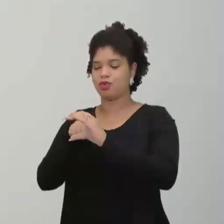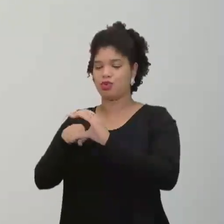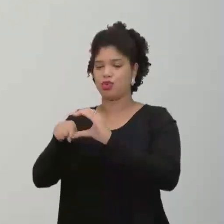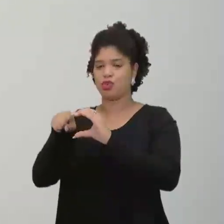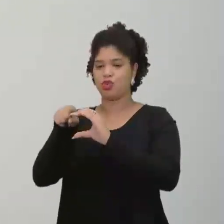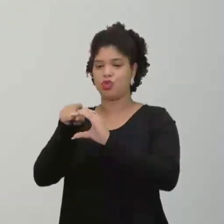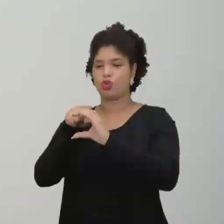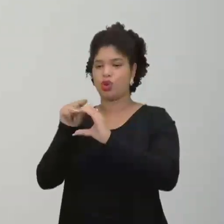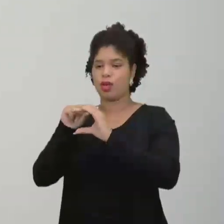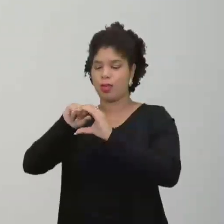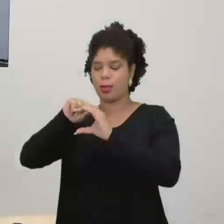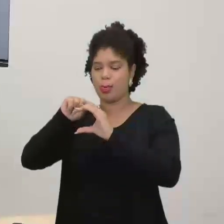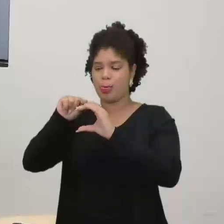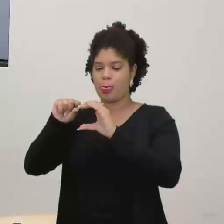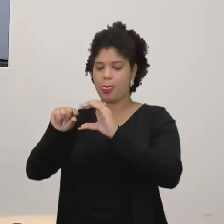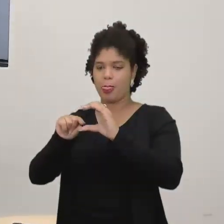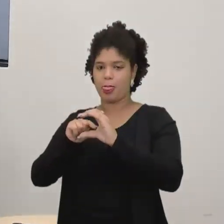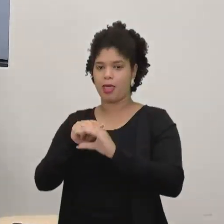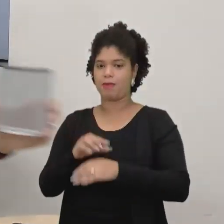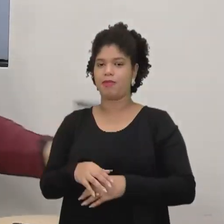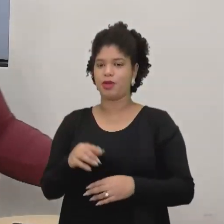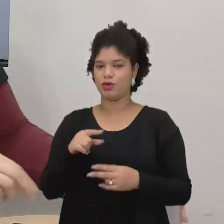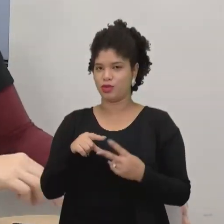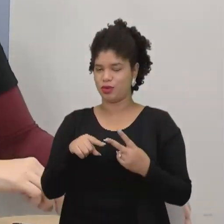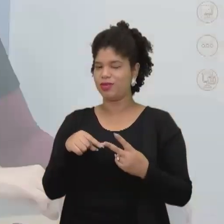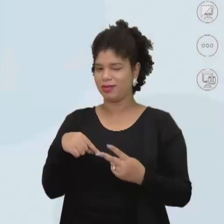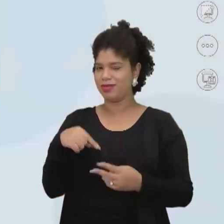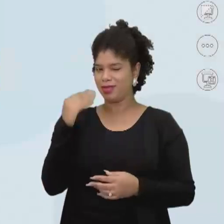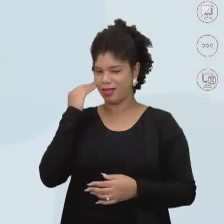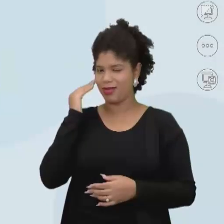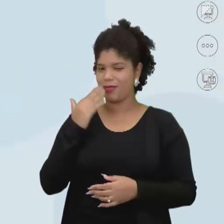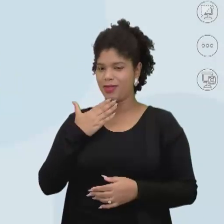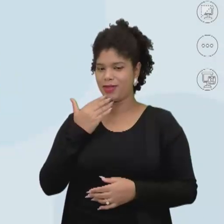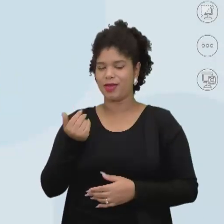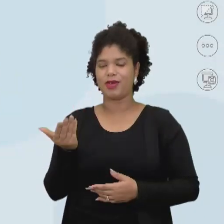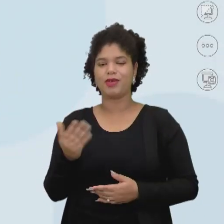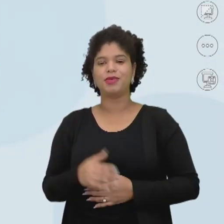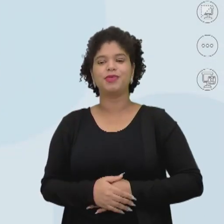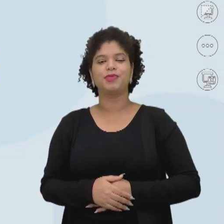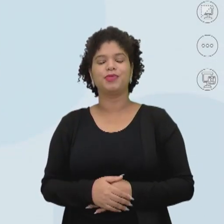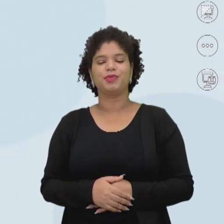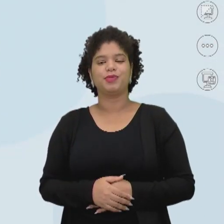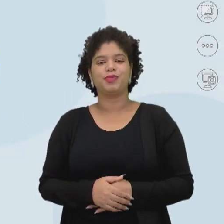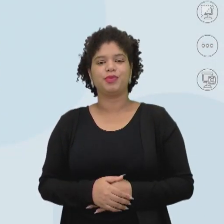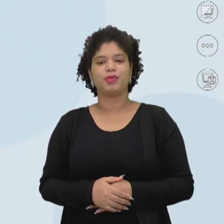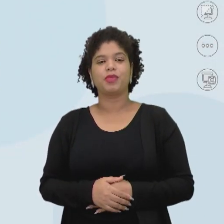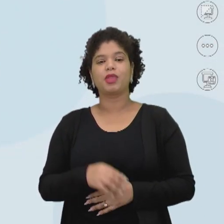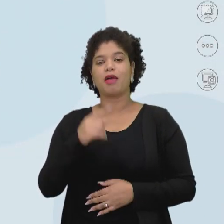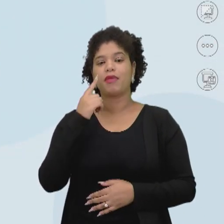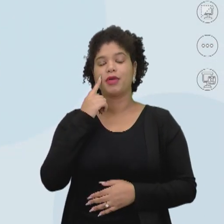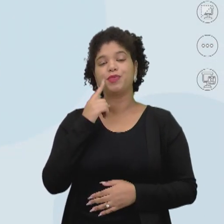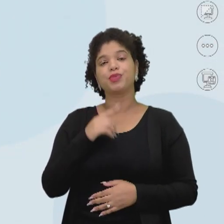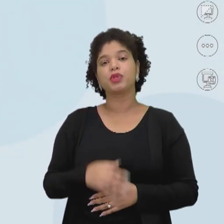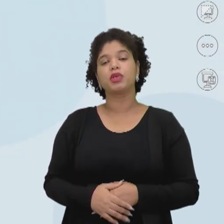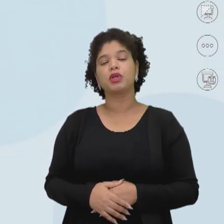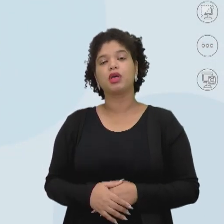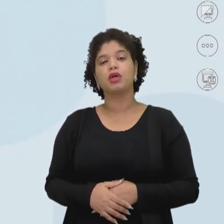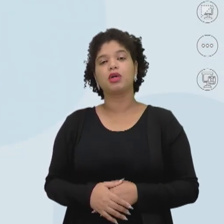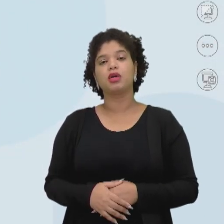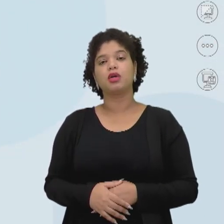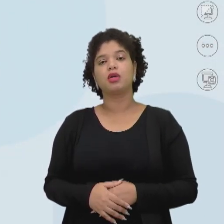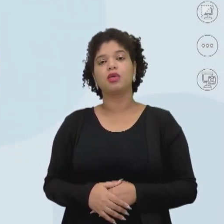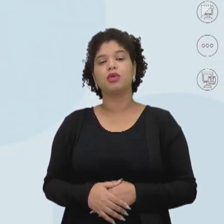Pode. Então, eu vou usar bem essas duas ideias hoje. Então, vamos lá para o PPT. Pode ler lá comigo, ó. Círculo é o conjunto de